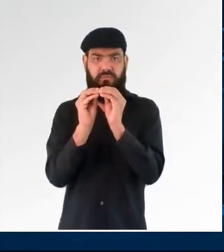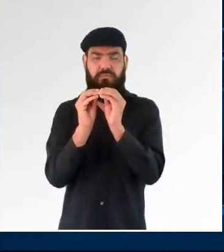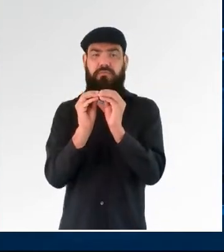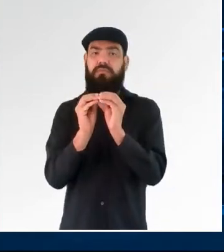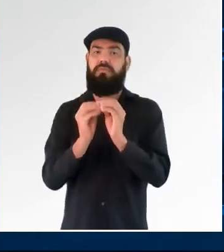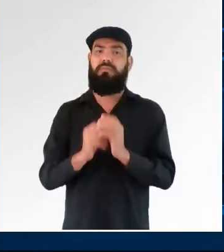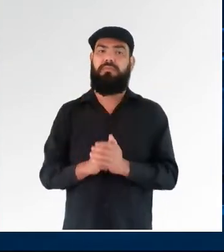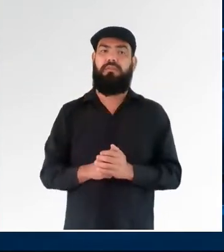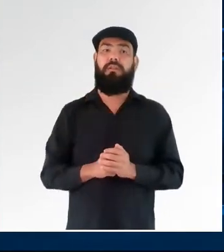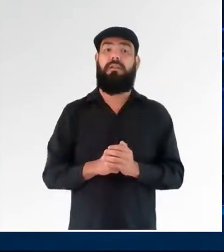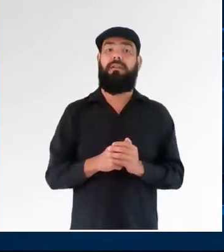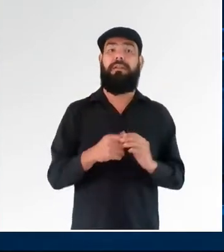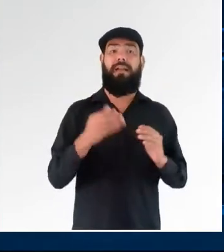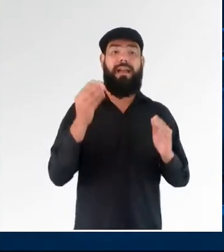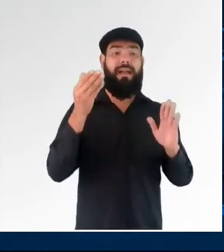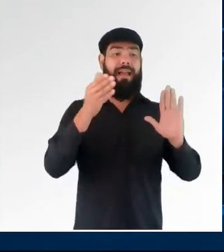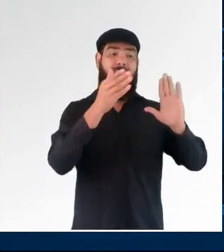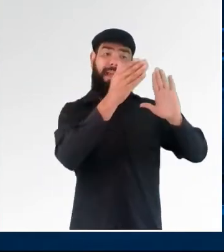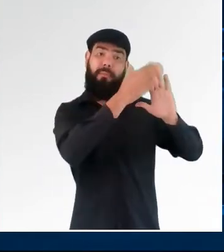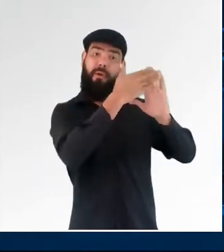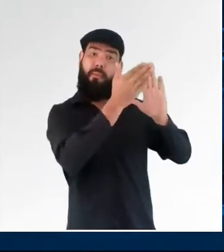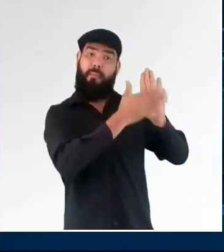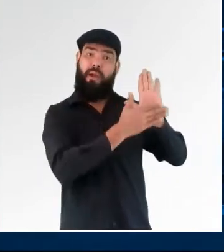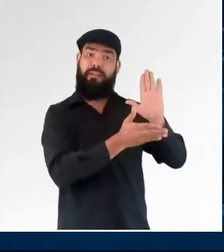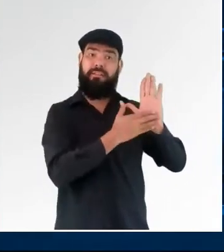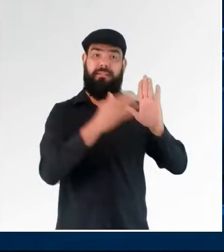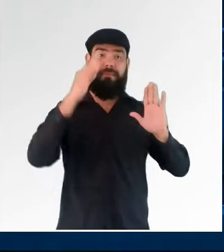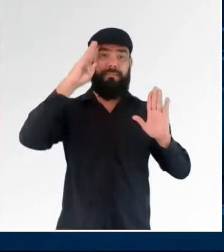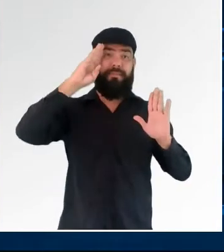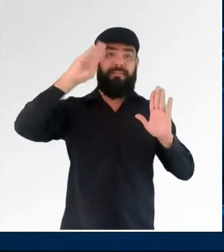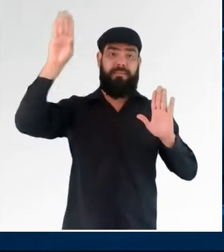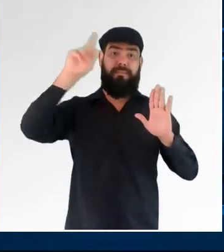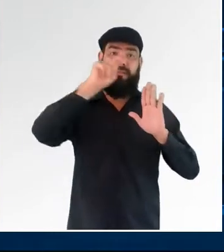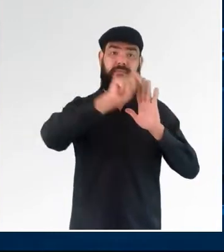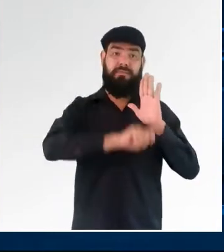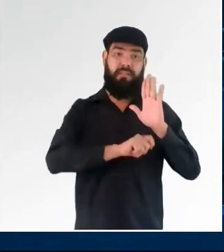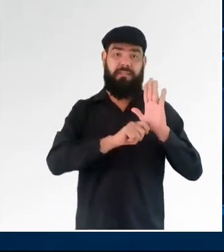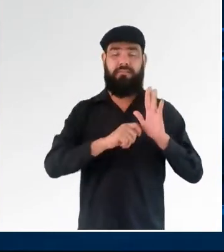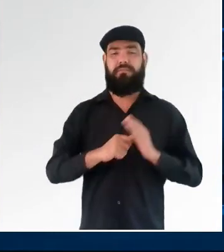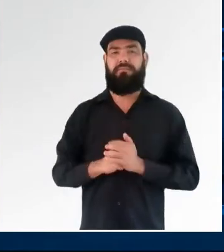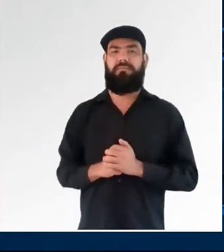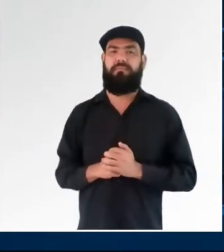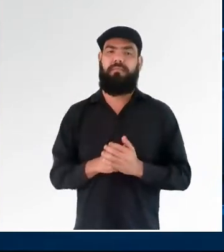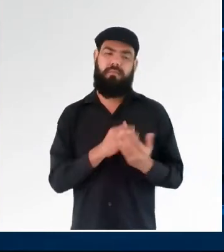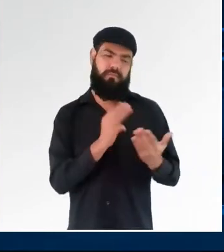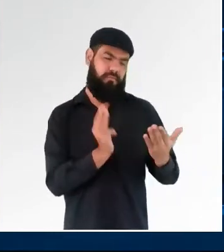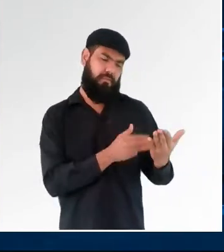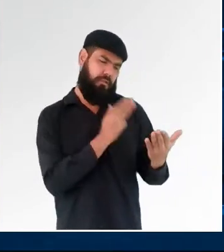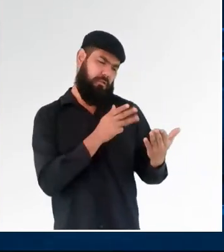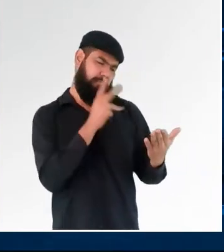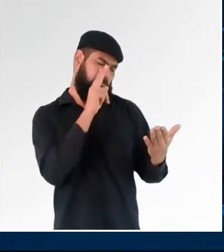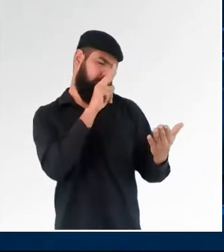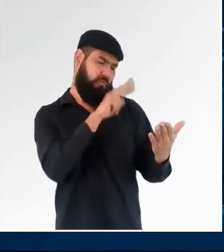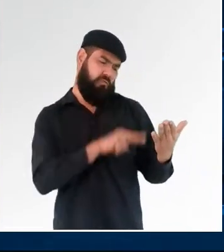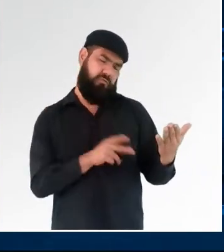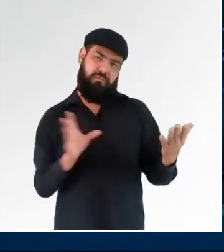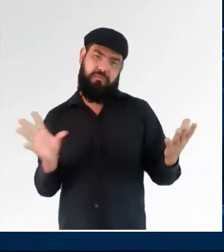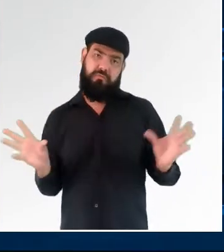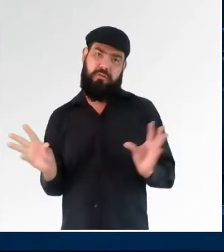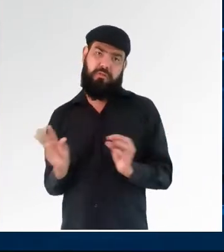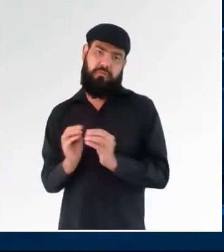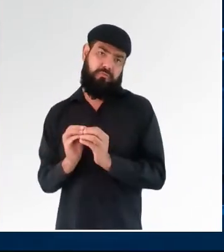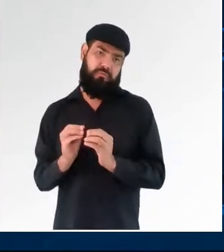ideias principais de um texto-fonte, ou seja, de um livro que você leu, alguém pediu, um